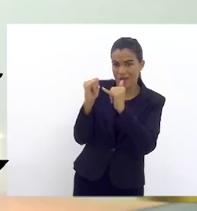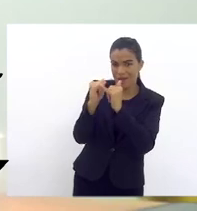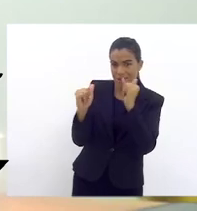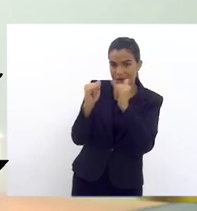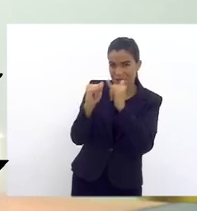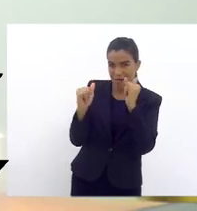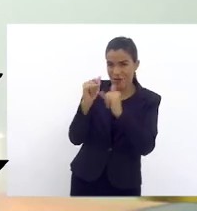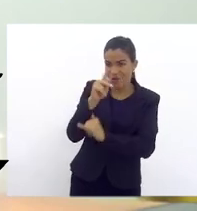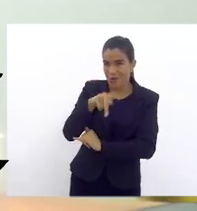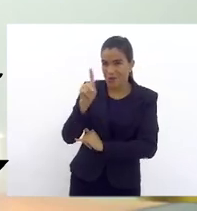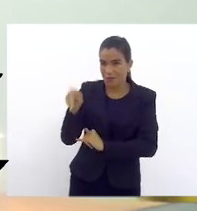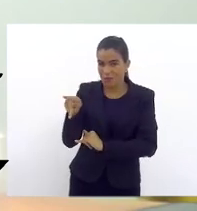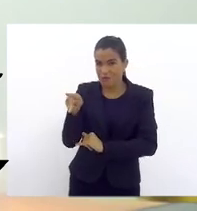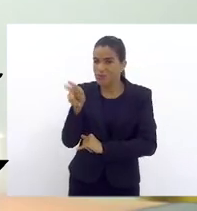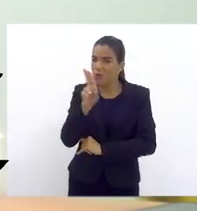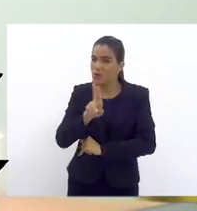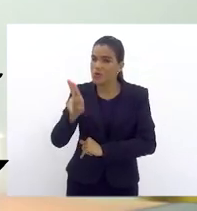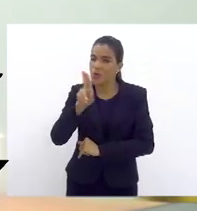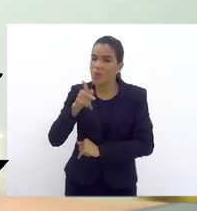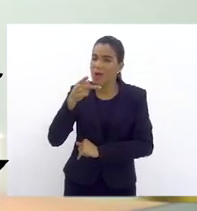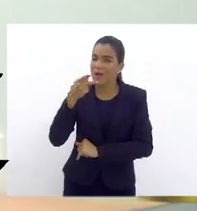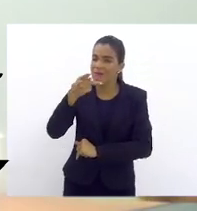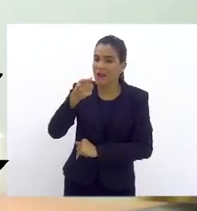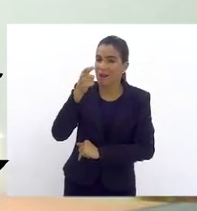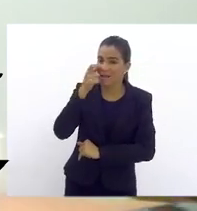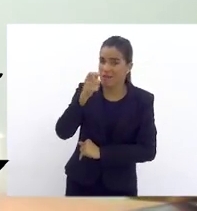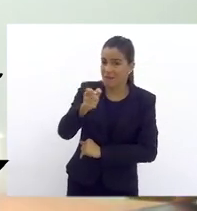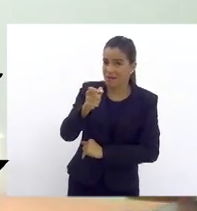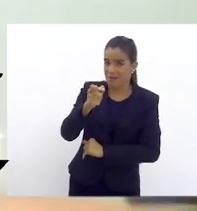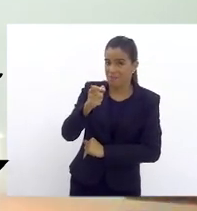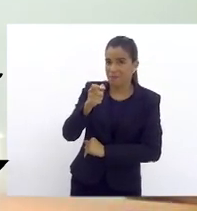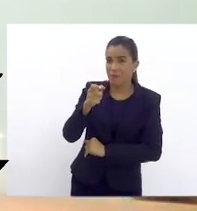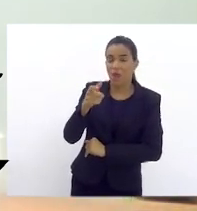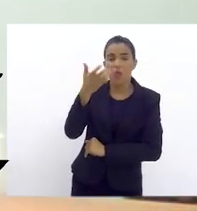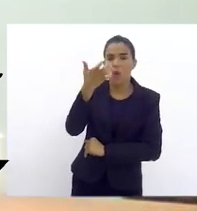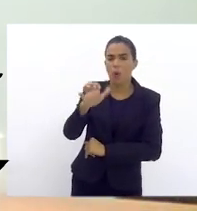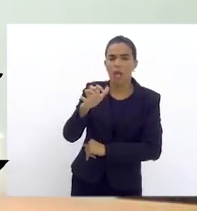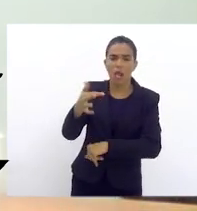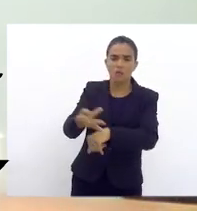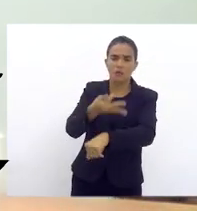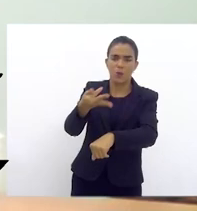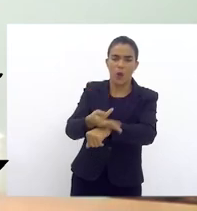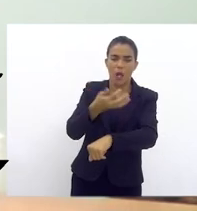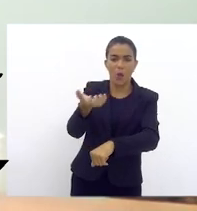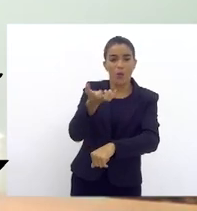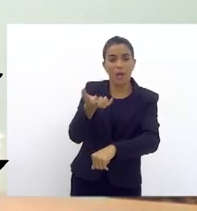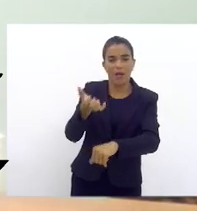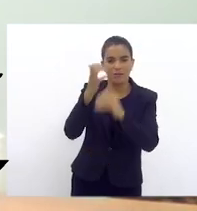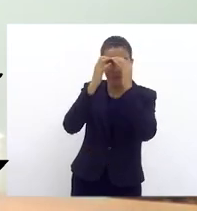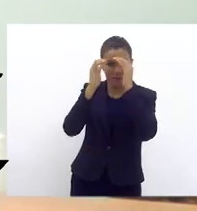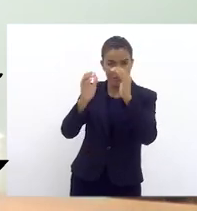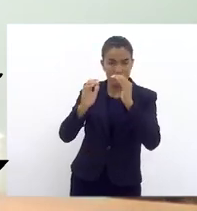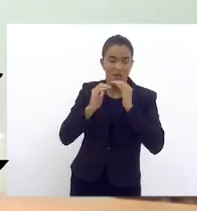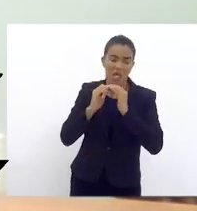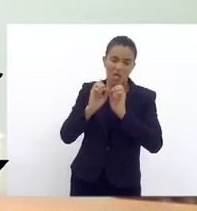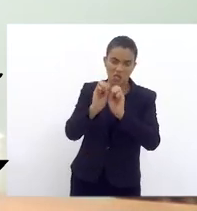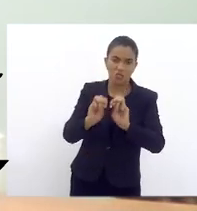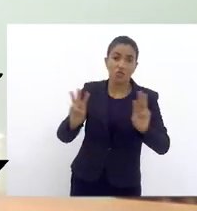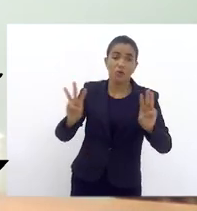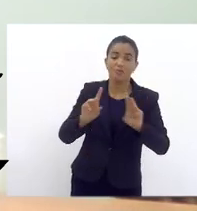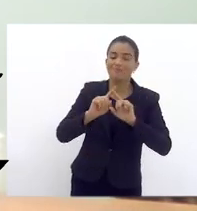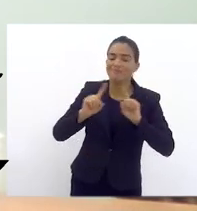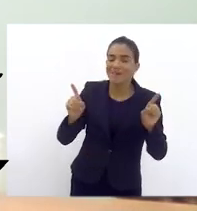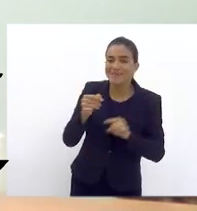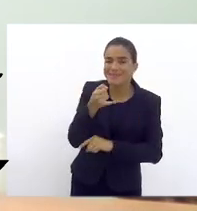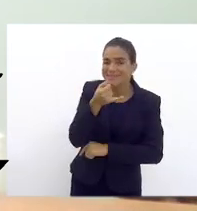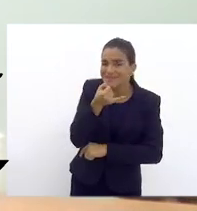professor usou uma fala ali muito interessante eu não quero ser tolerada eu quero ser respeitado isso é show mas